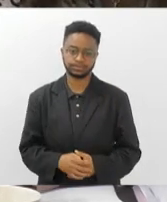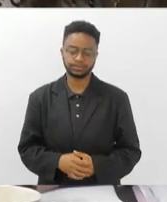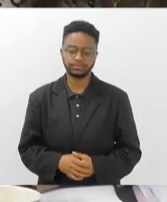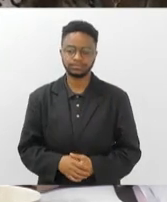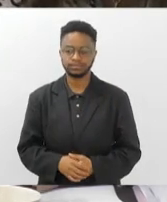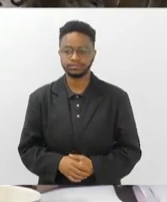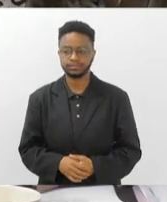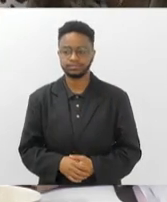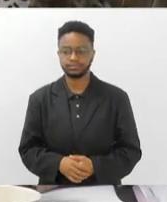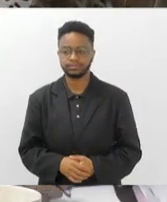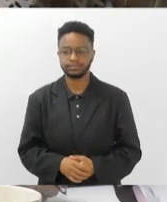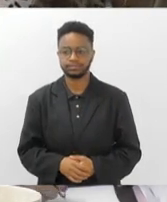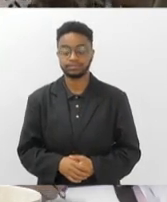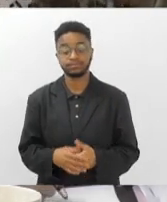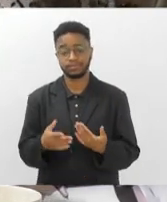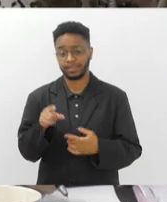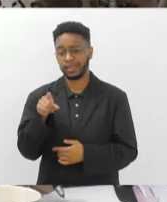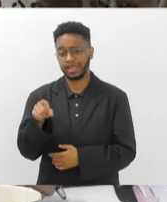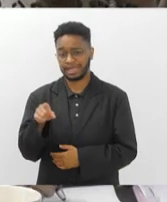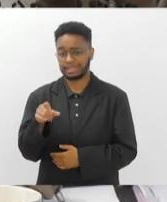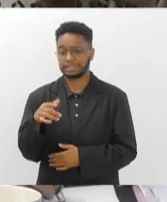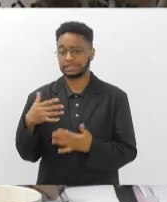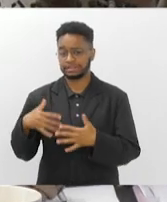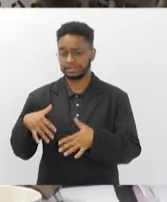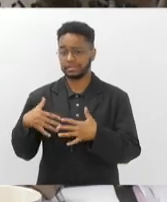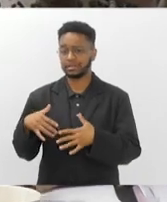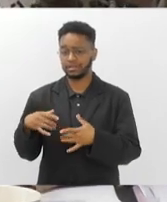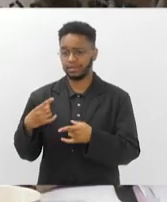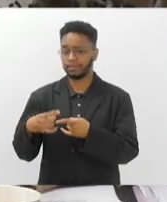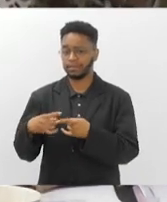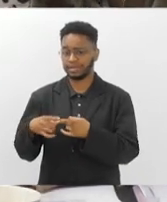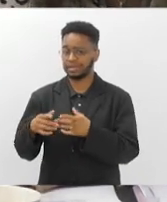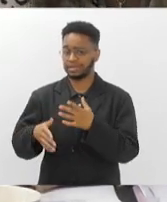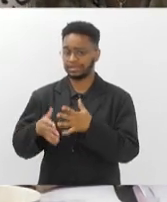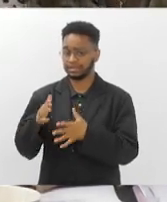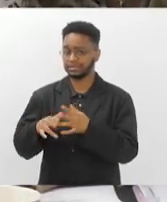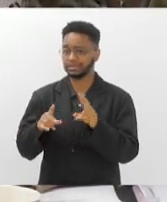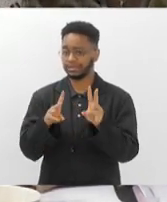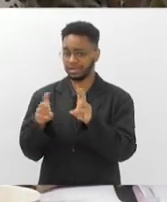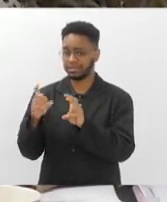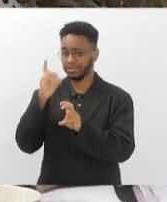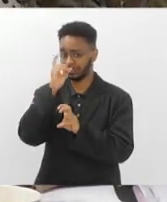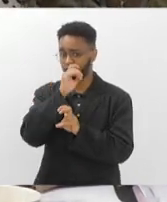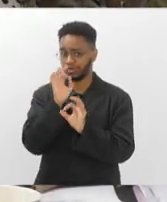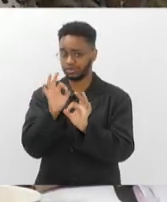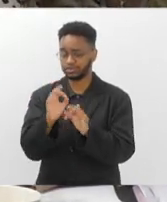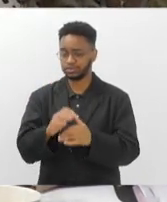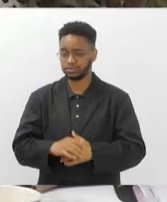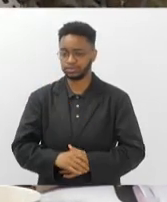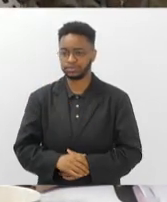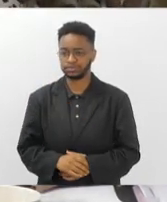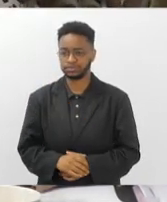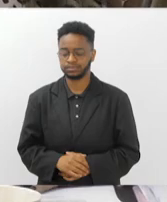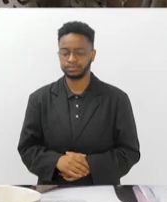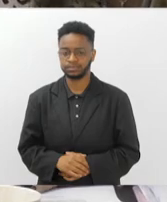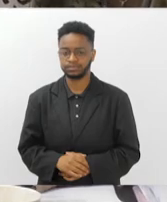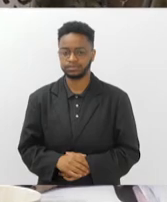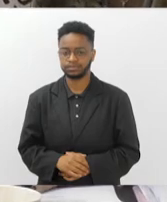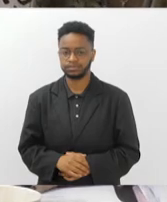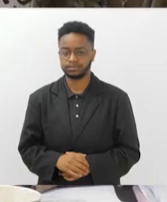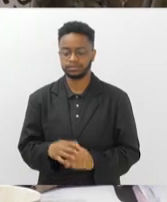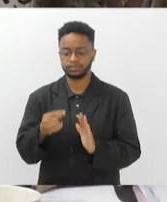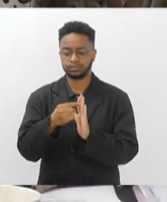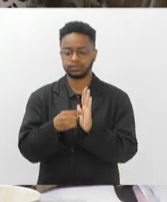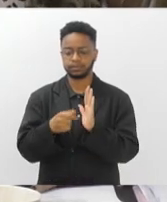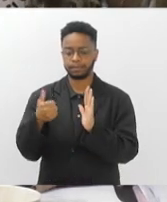E olha, essa aí é, essa é sagrada, essa aí. Vai se meter com esse negócio aí para você ver. Não, é federal também, né? E tem